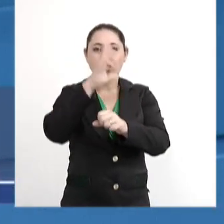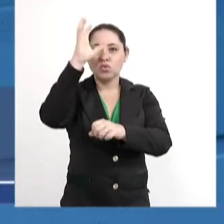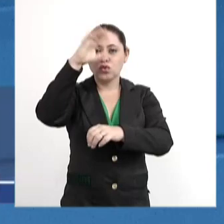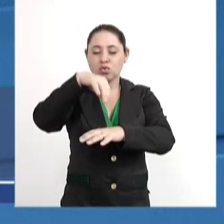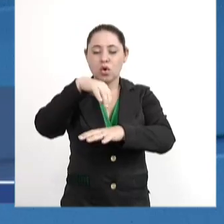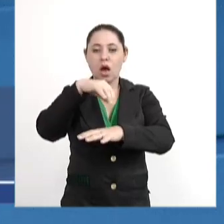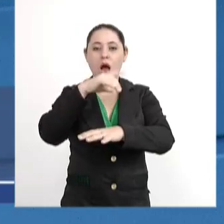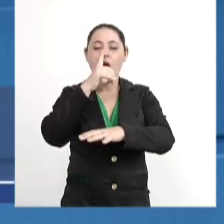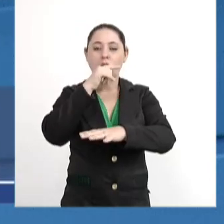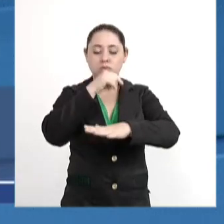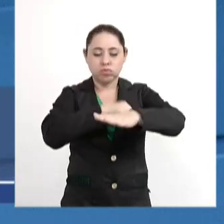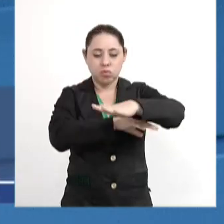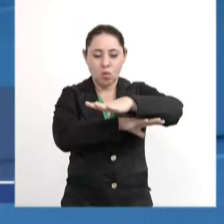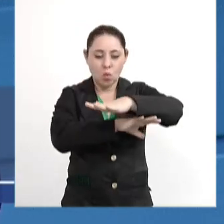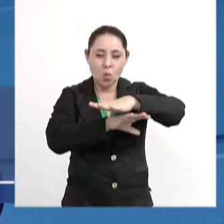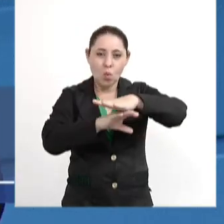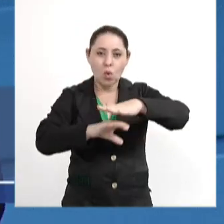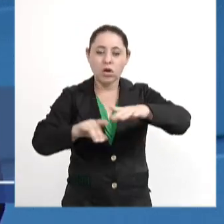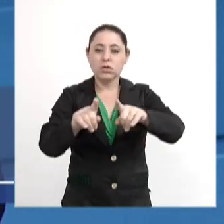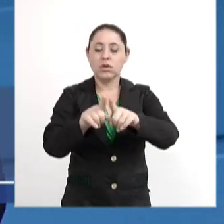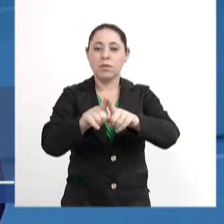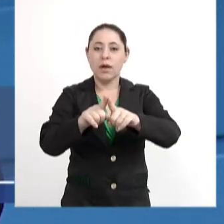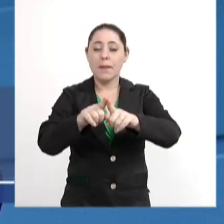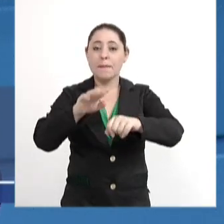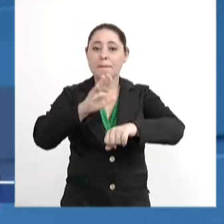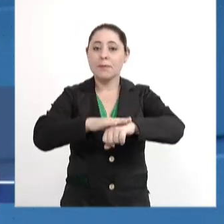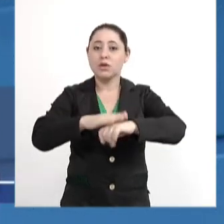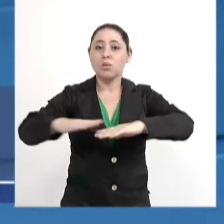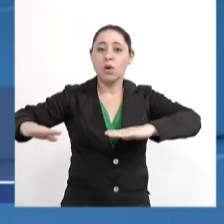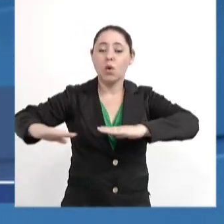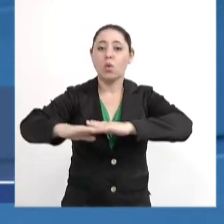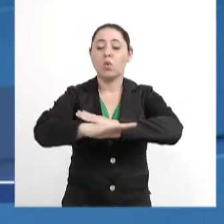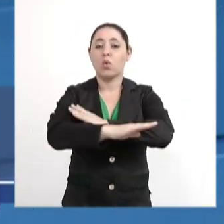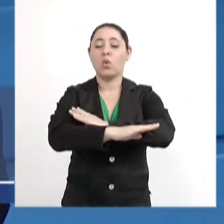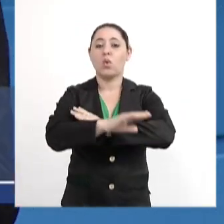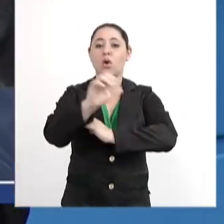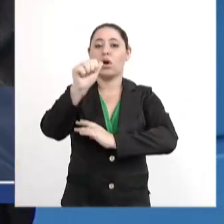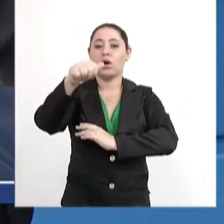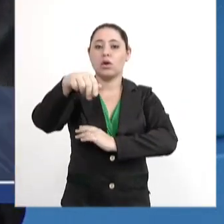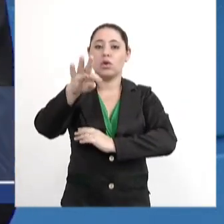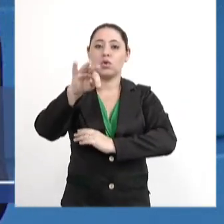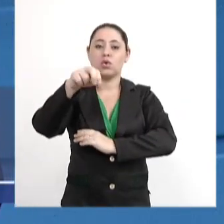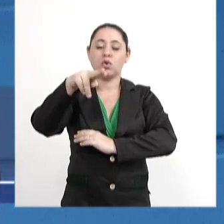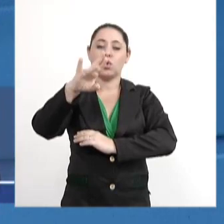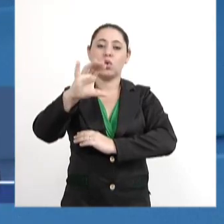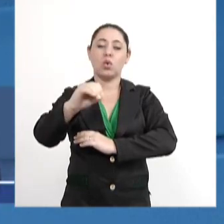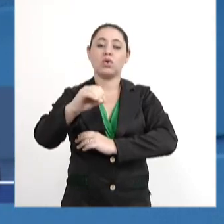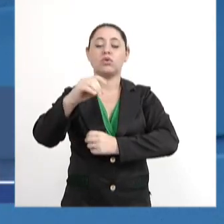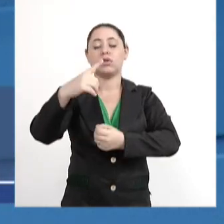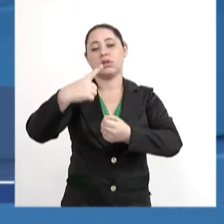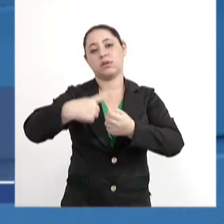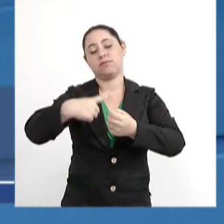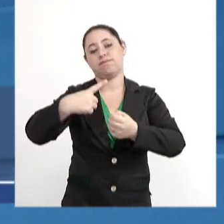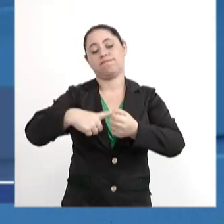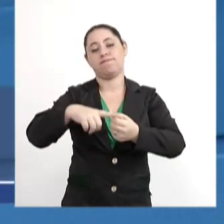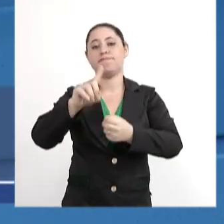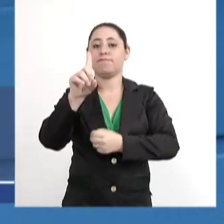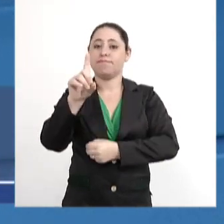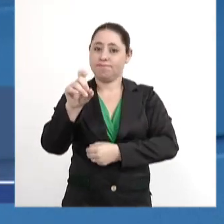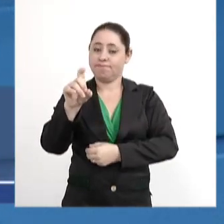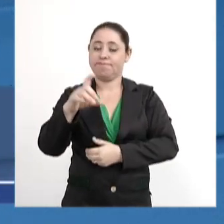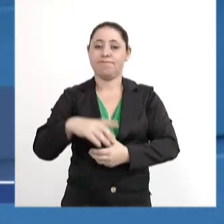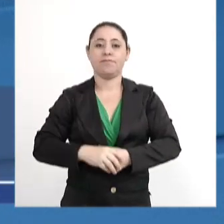e de mais uma pista na rua Antônio Emílio de Figueiredo, no Jardim Clímax, no município de Dourados.